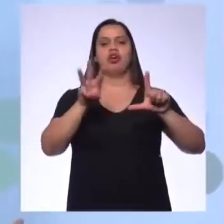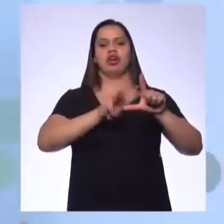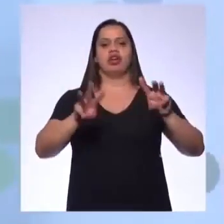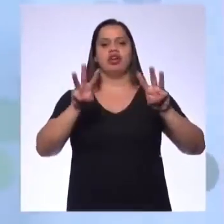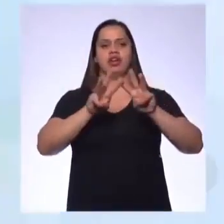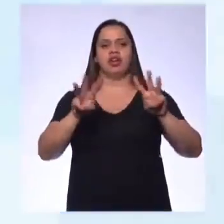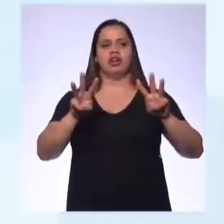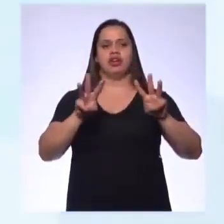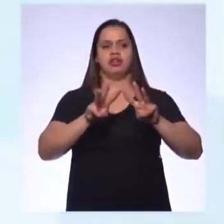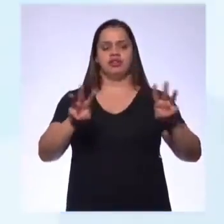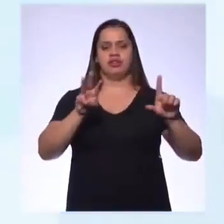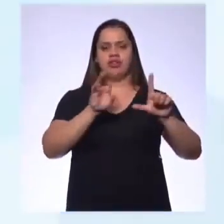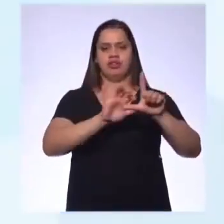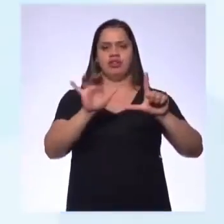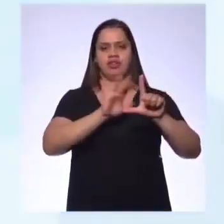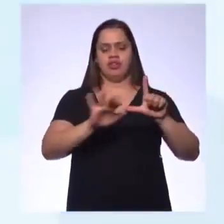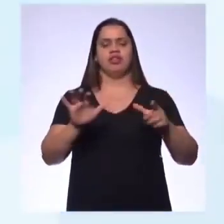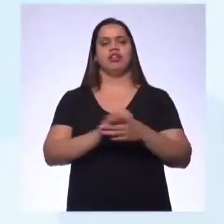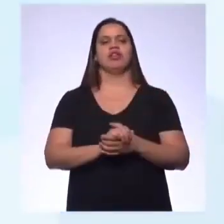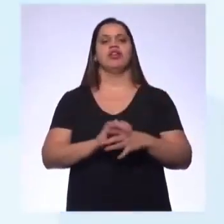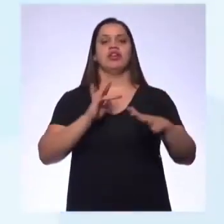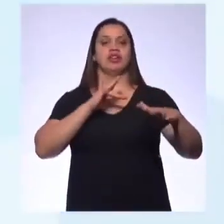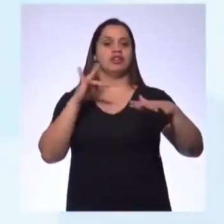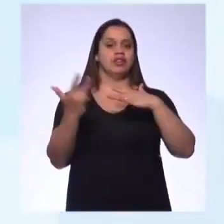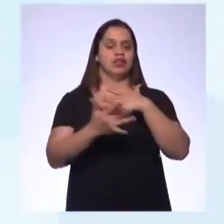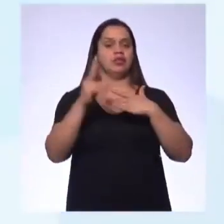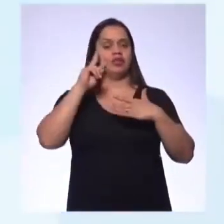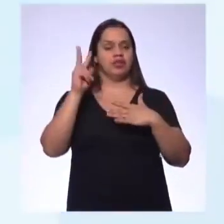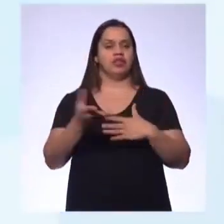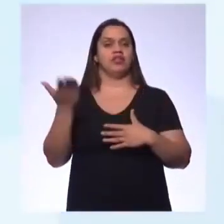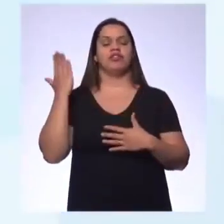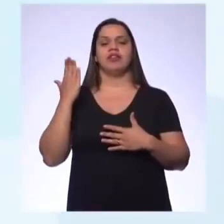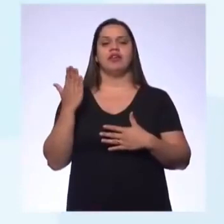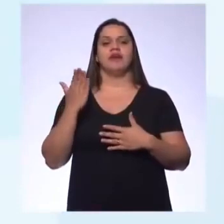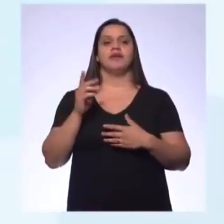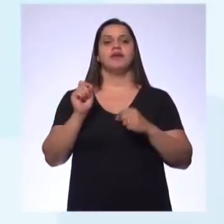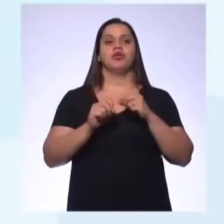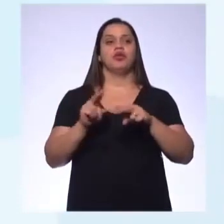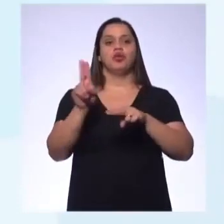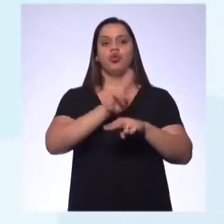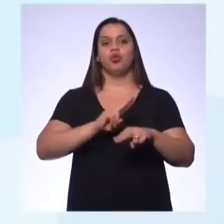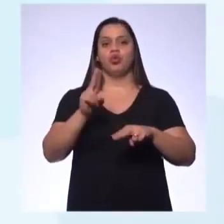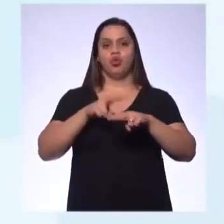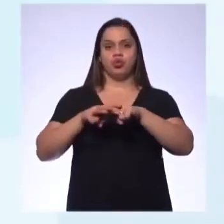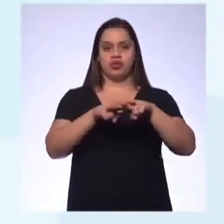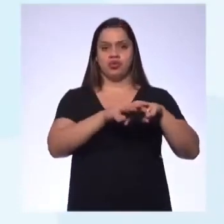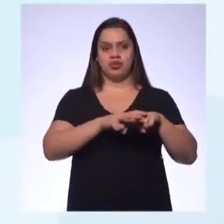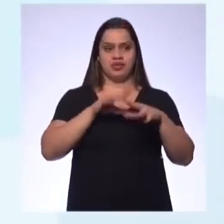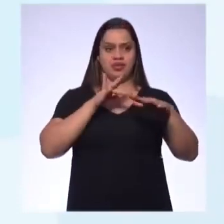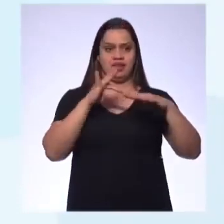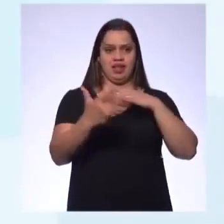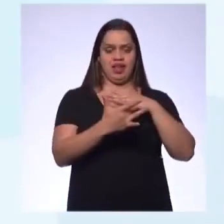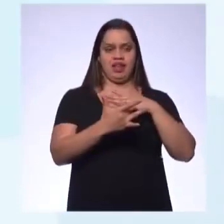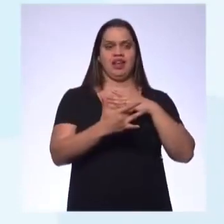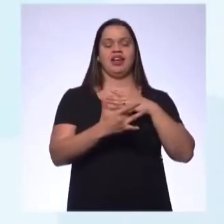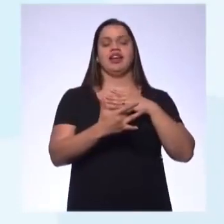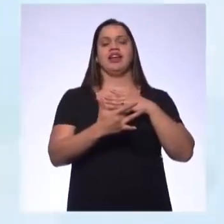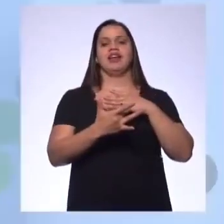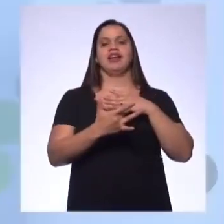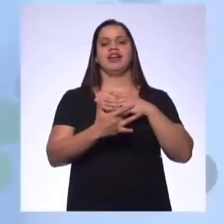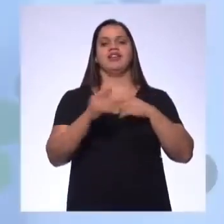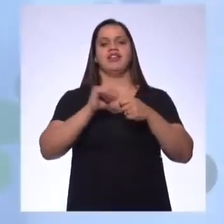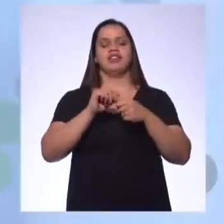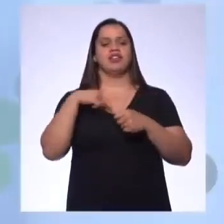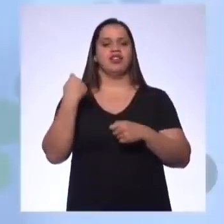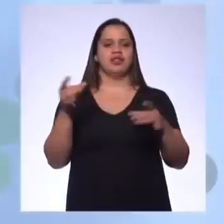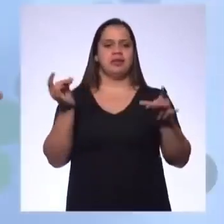aula está se encerrando. Ó, real ilusão. Use esse hashtag aí qualquer observação que você tem que fazer na rede, e a